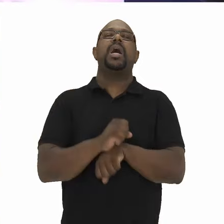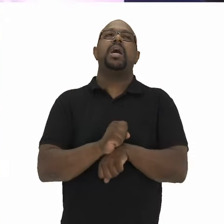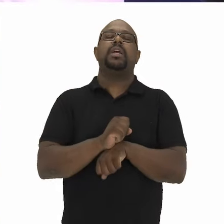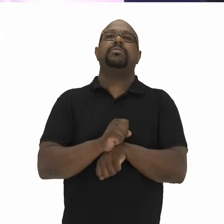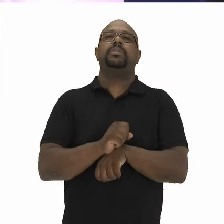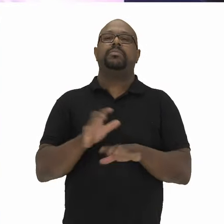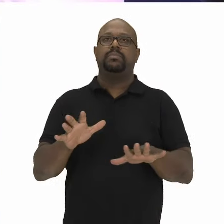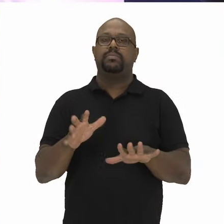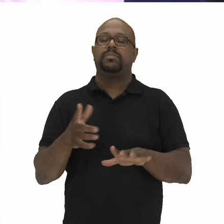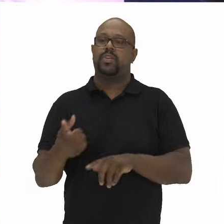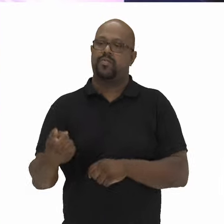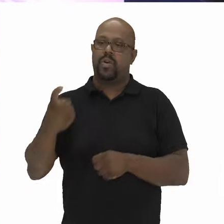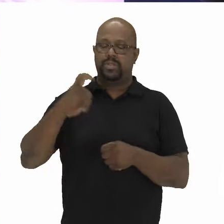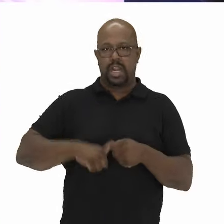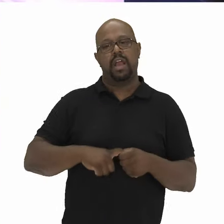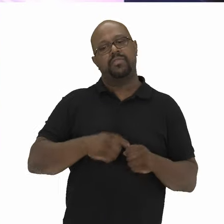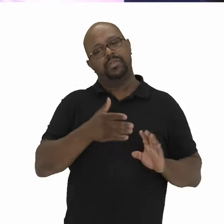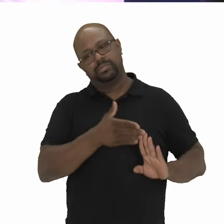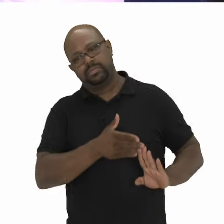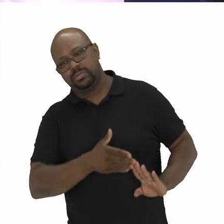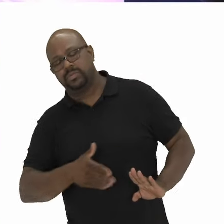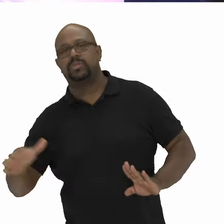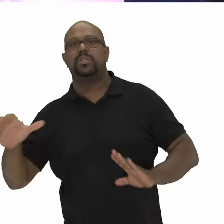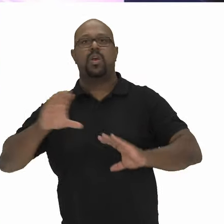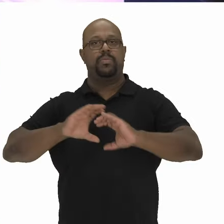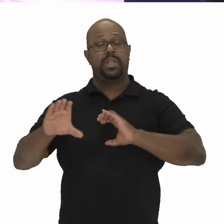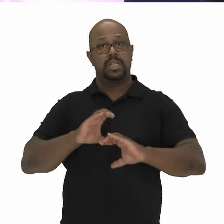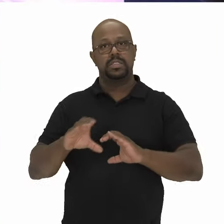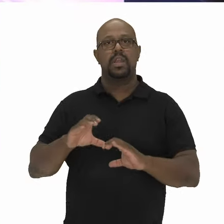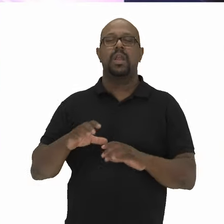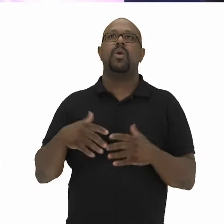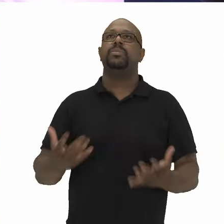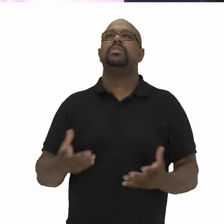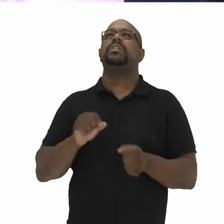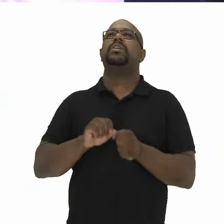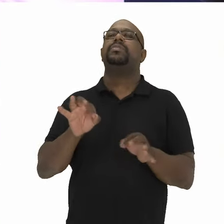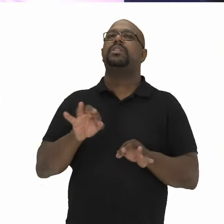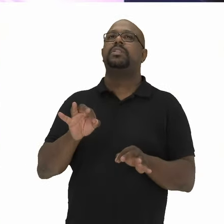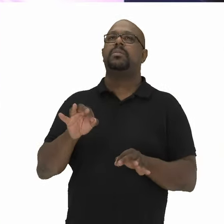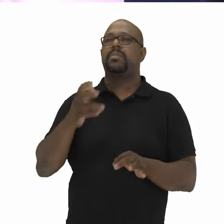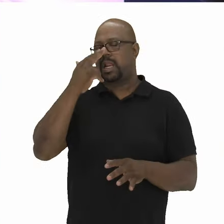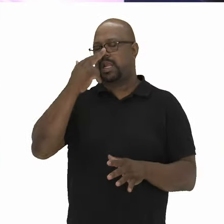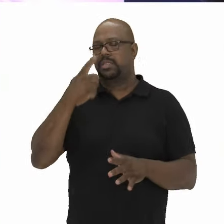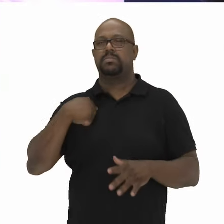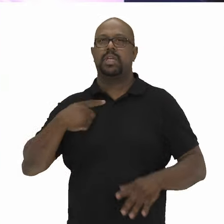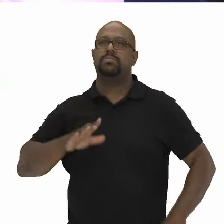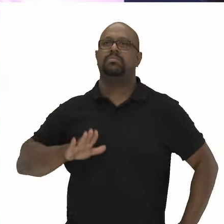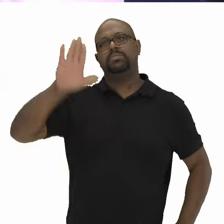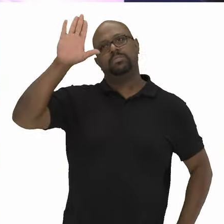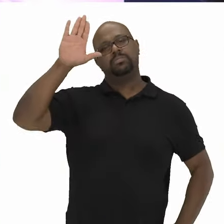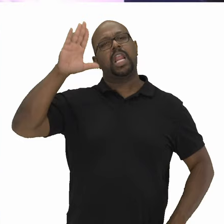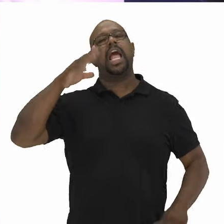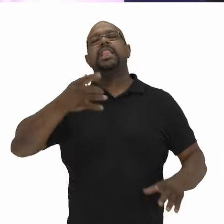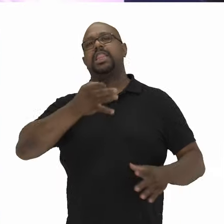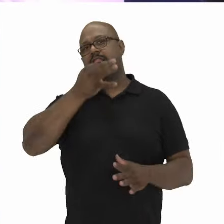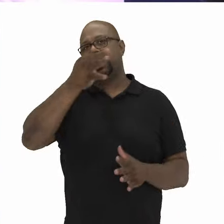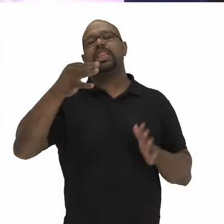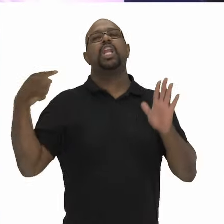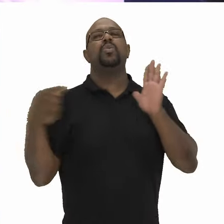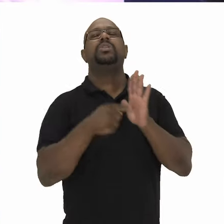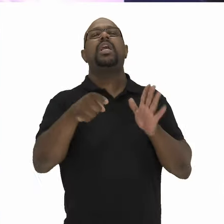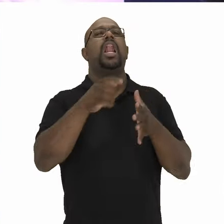parava tudo e refazia o fluxo comunicacional é como se você fizesse uma denúncia de que aquela